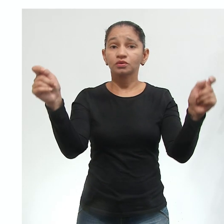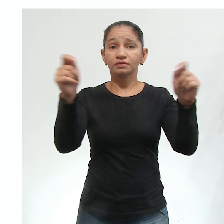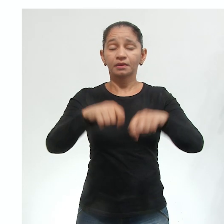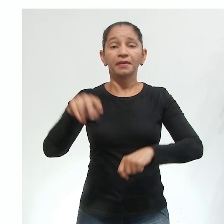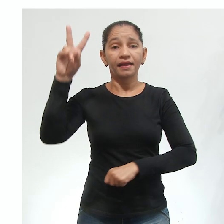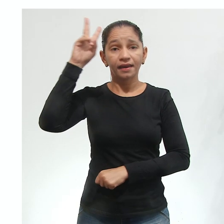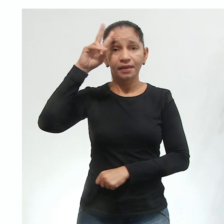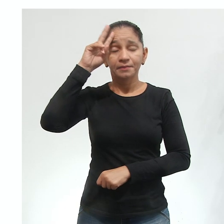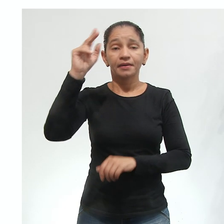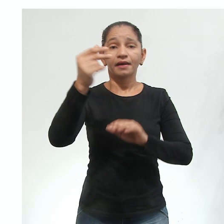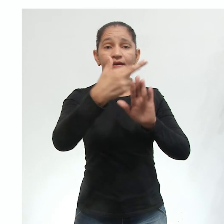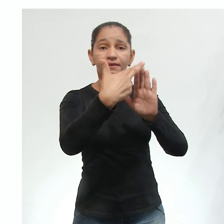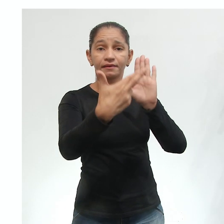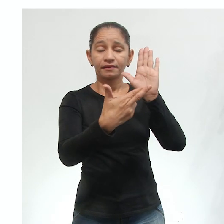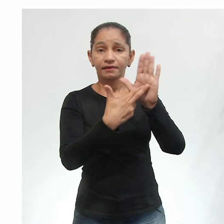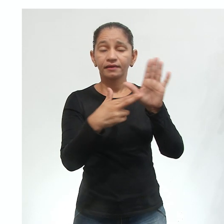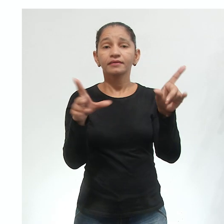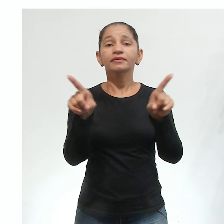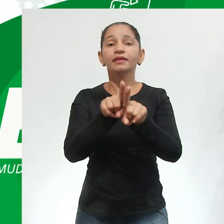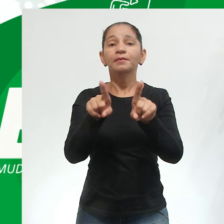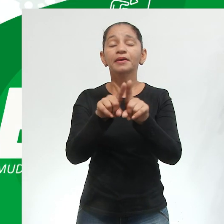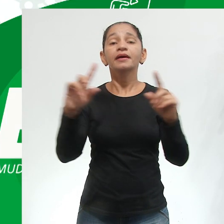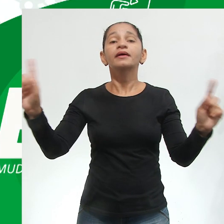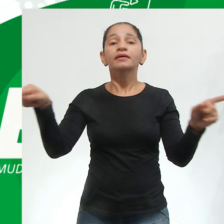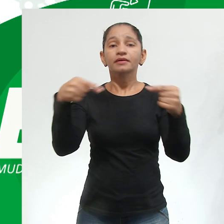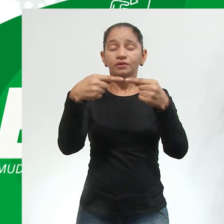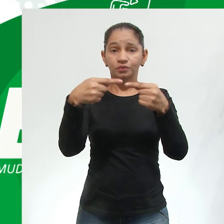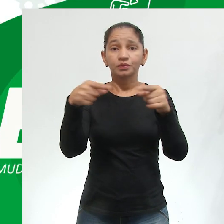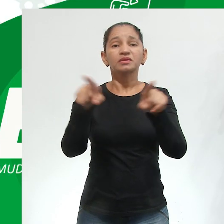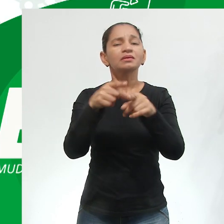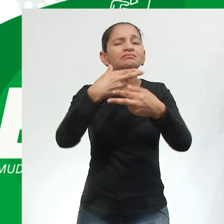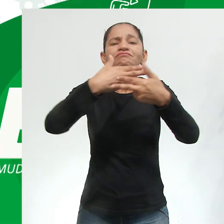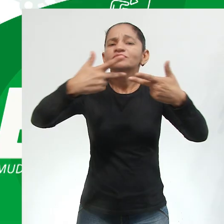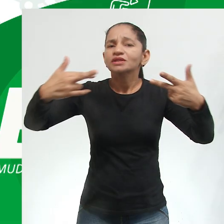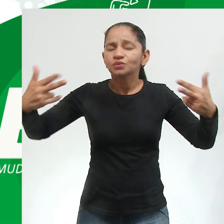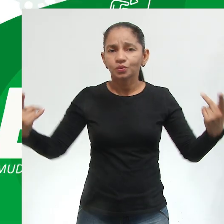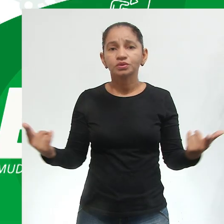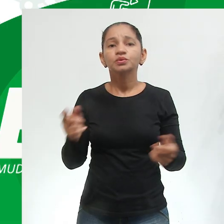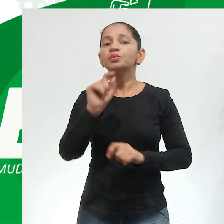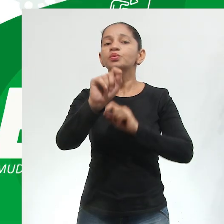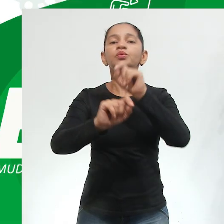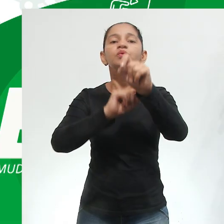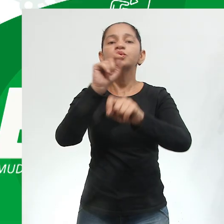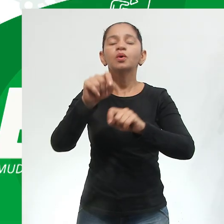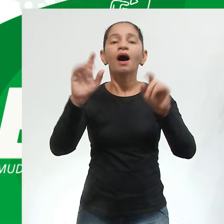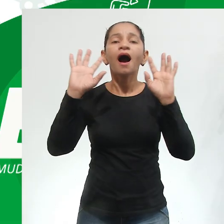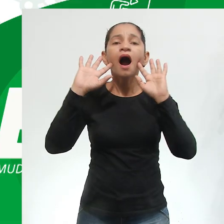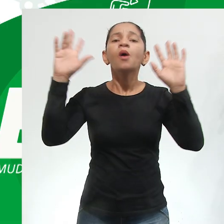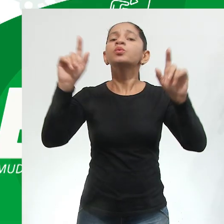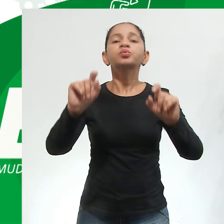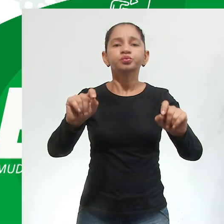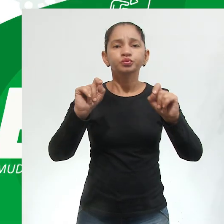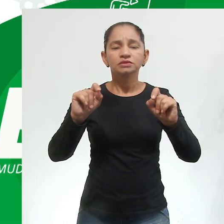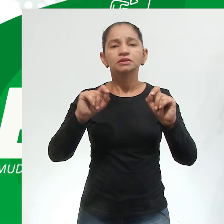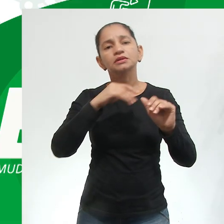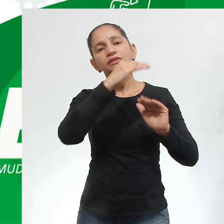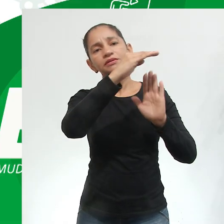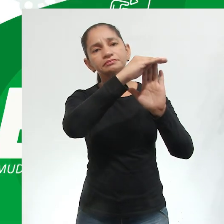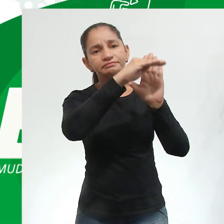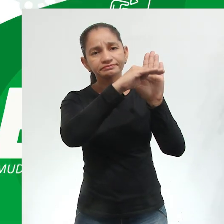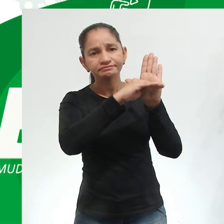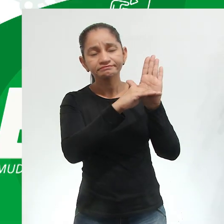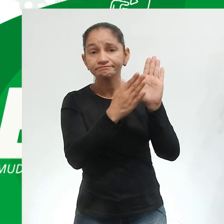os princípios de decomposição, equivalência e muito mais. O que acontece? Nós fizemos todo esse percurso aqui nessa